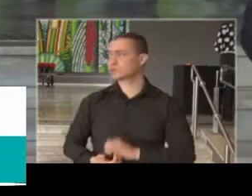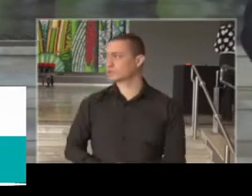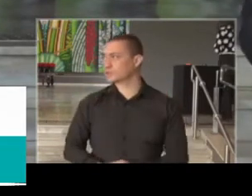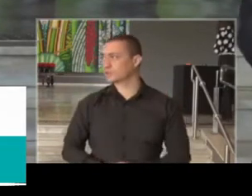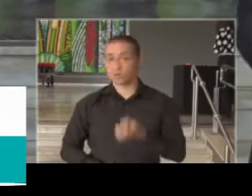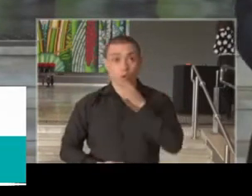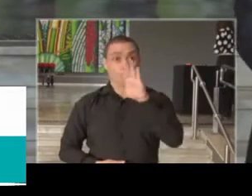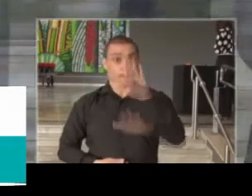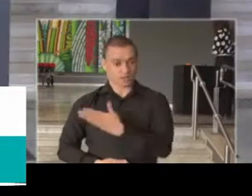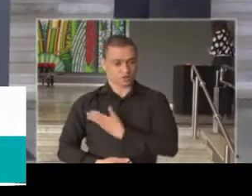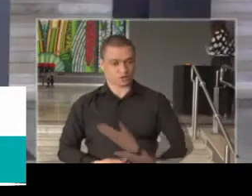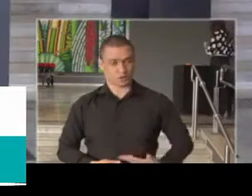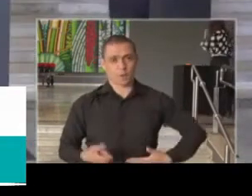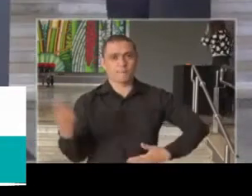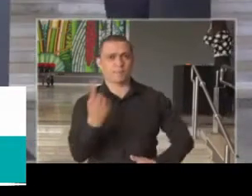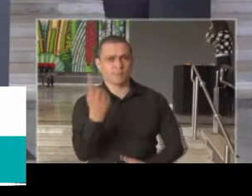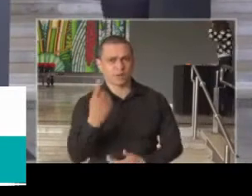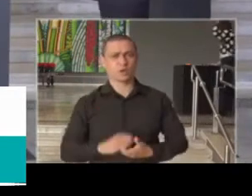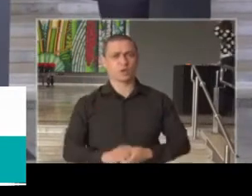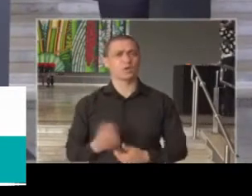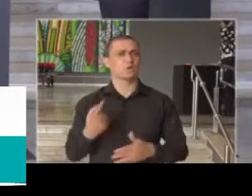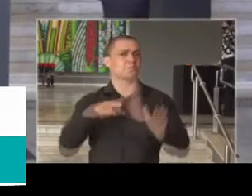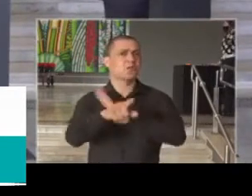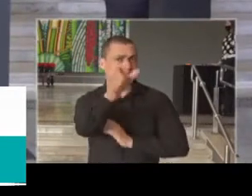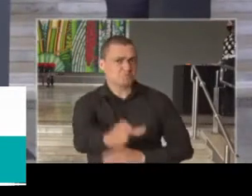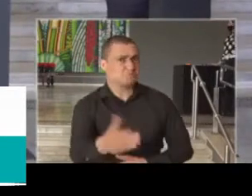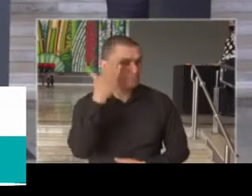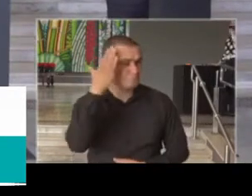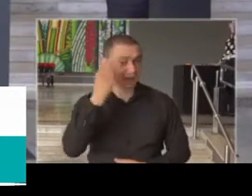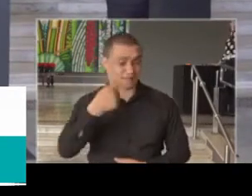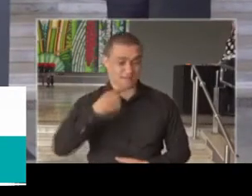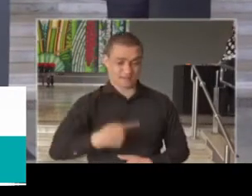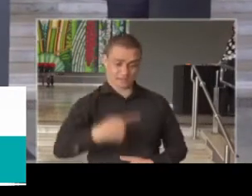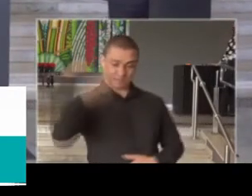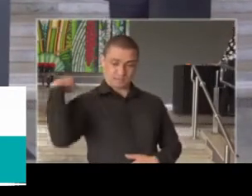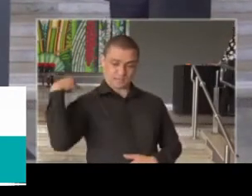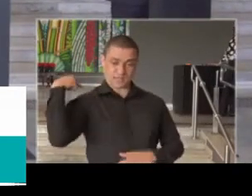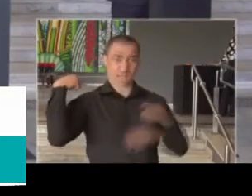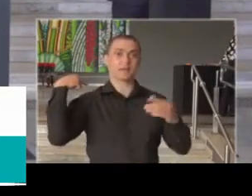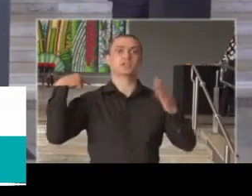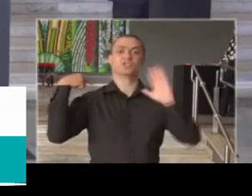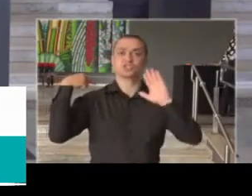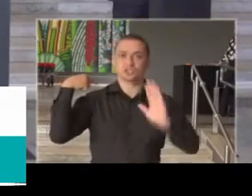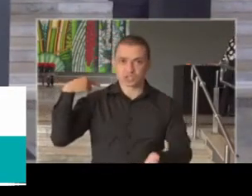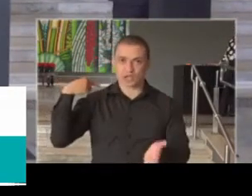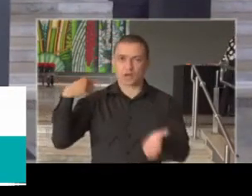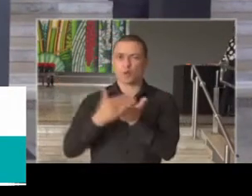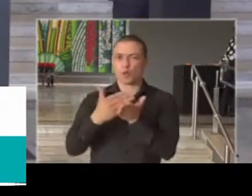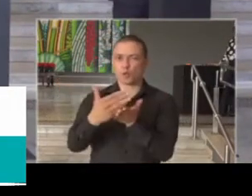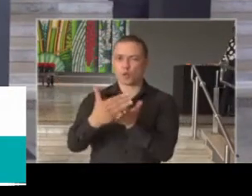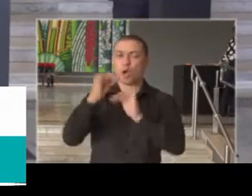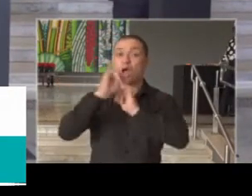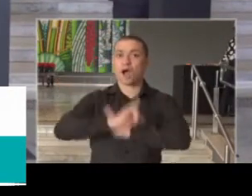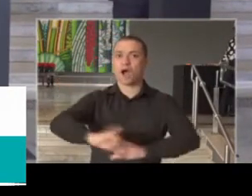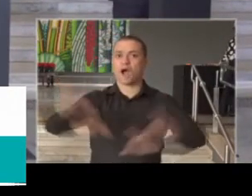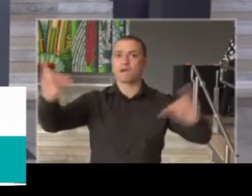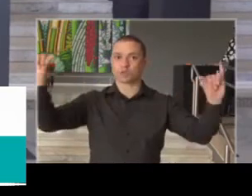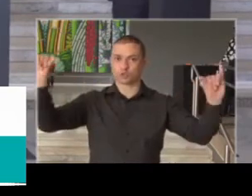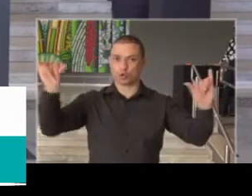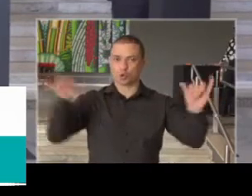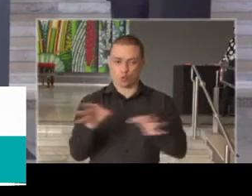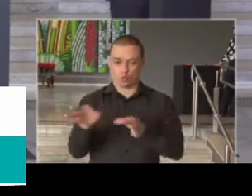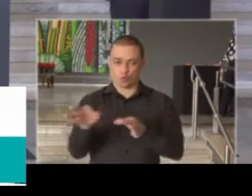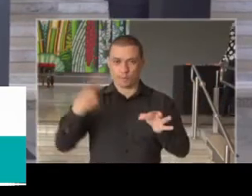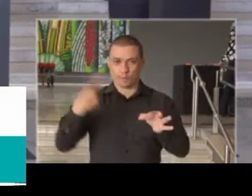tarde, governador. Primeiro, eu queria saber do senhor, né, da semana passada para cá, quando houve inicialmente o anúncio desse